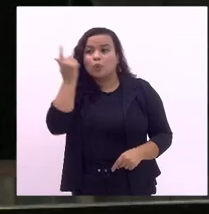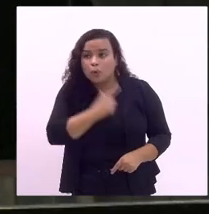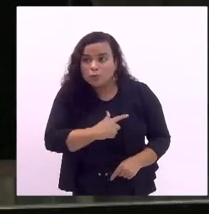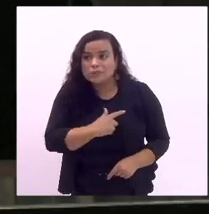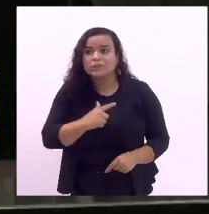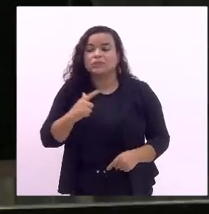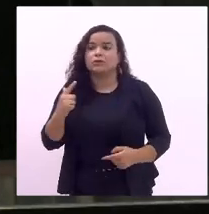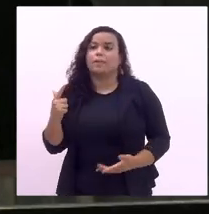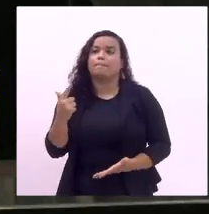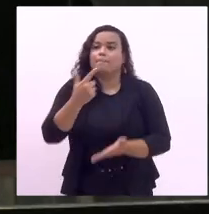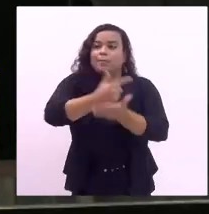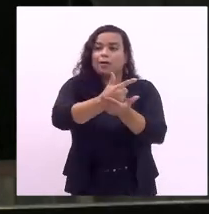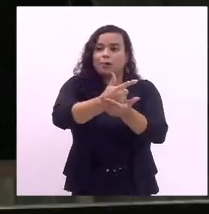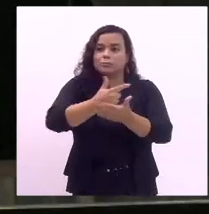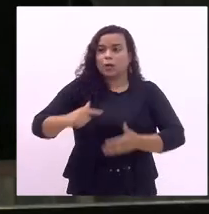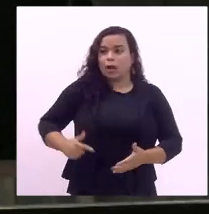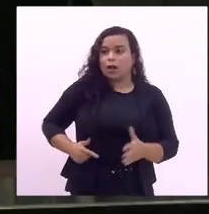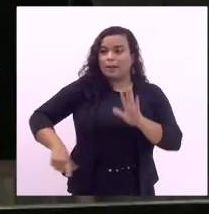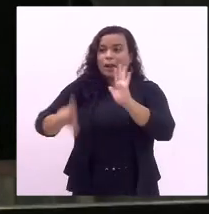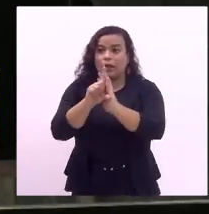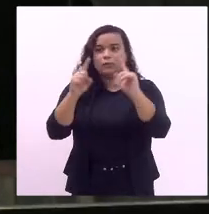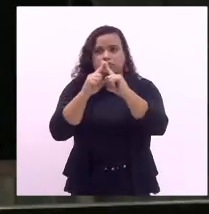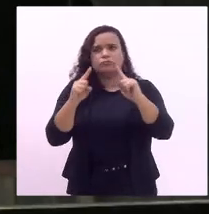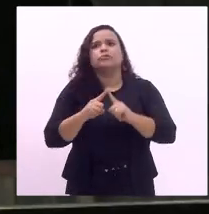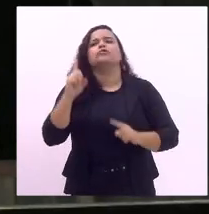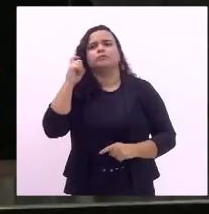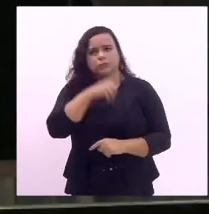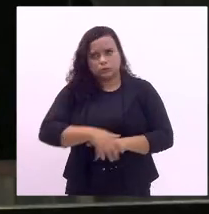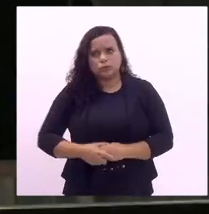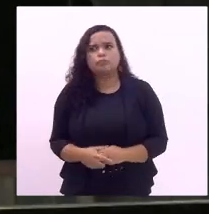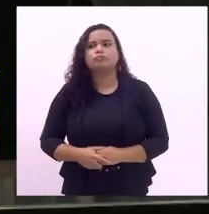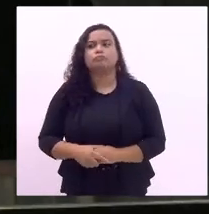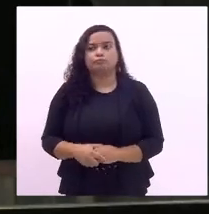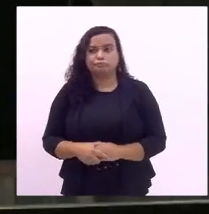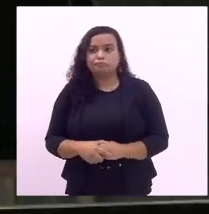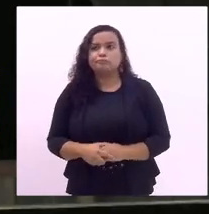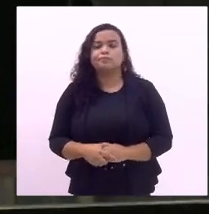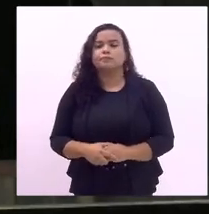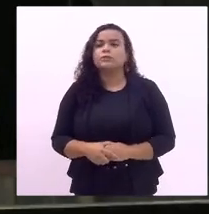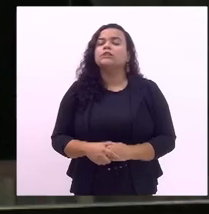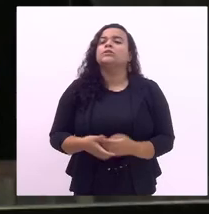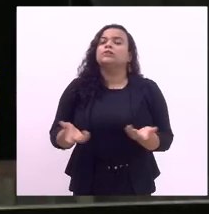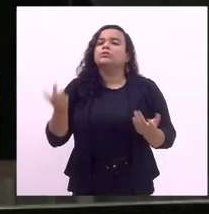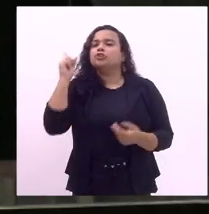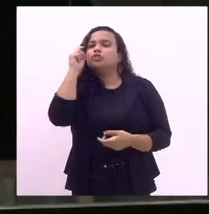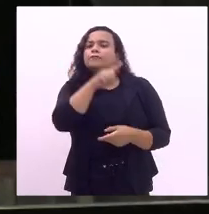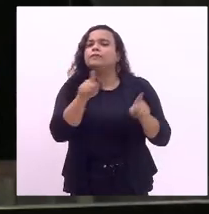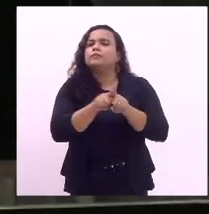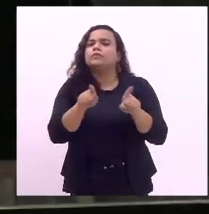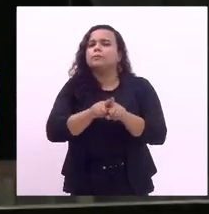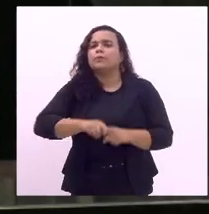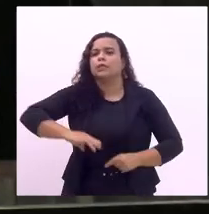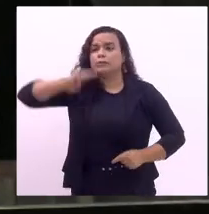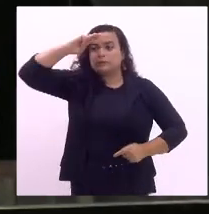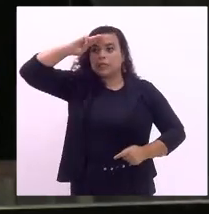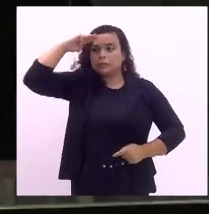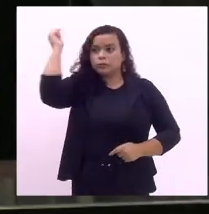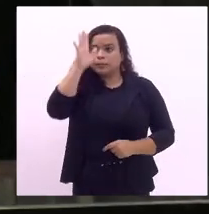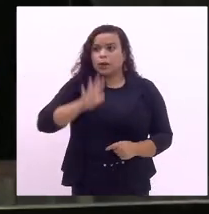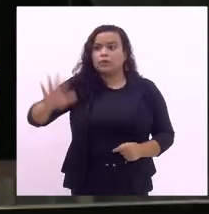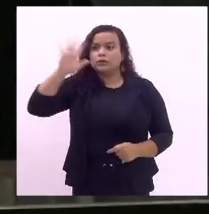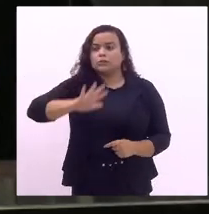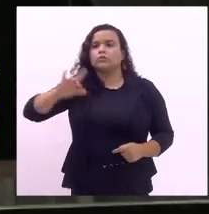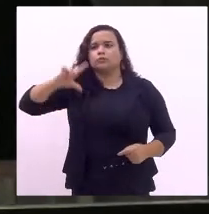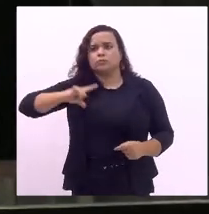tirarmos uma arma legalizada. A dificuldade que tem no Exército Brasileiro.